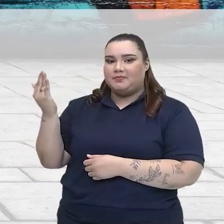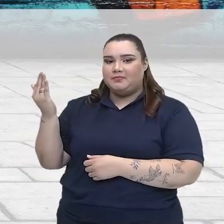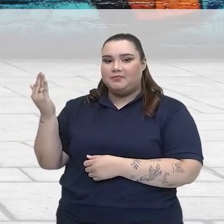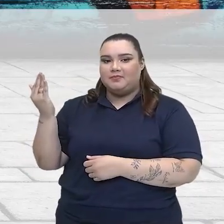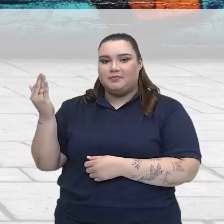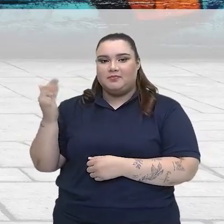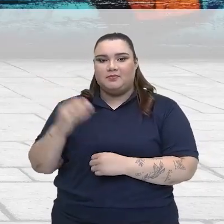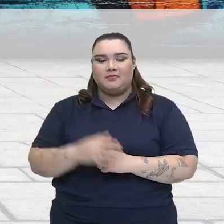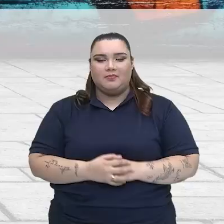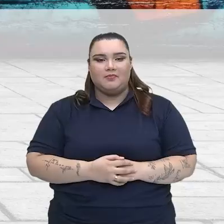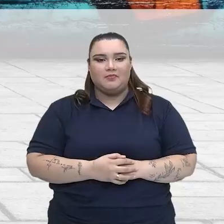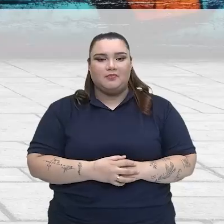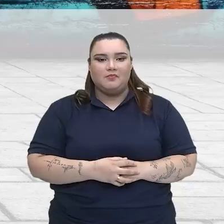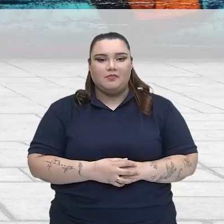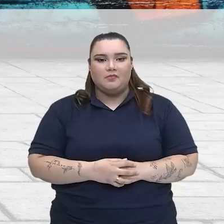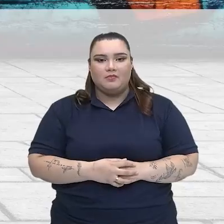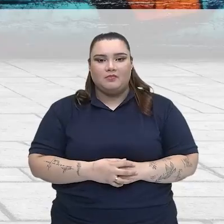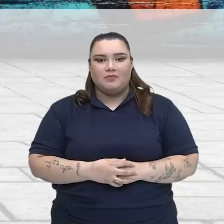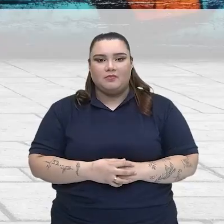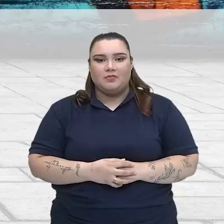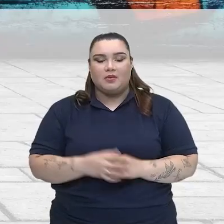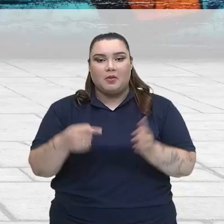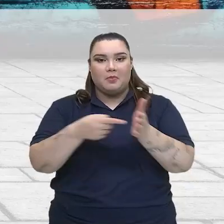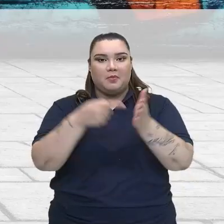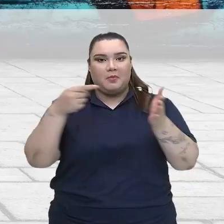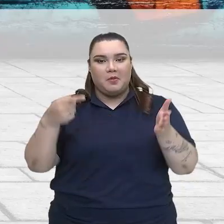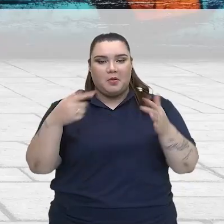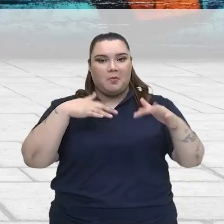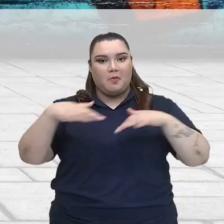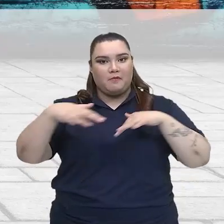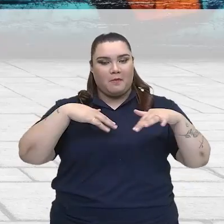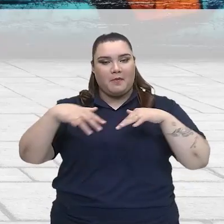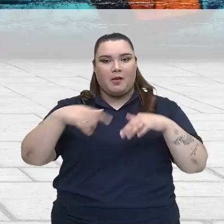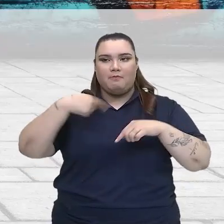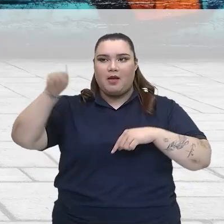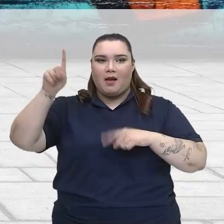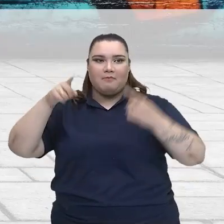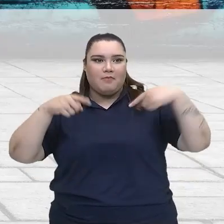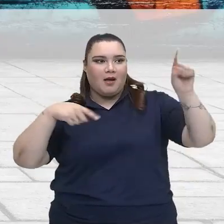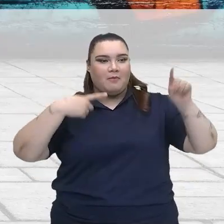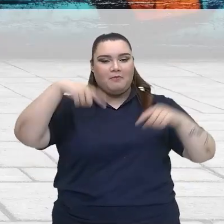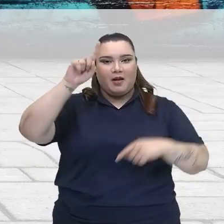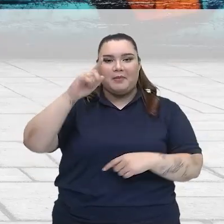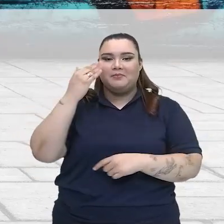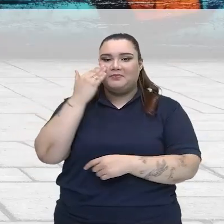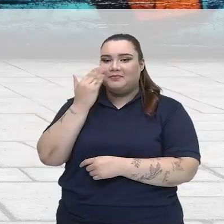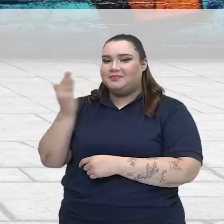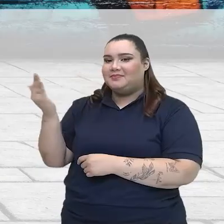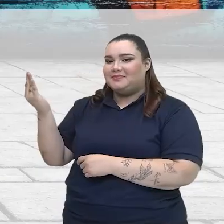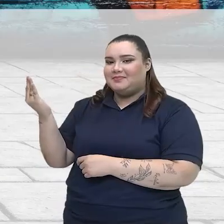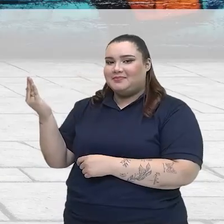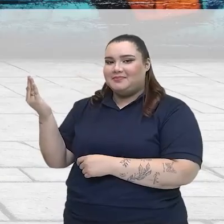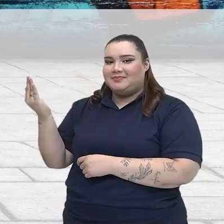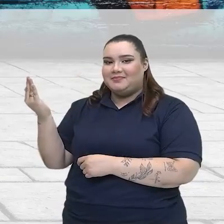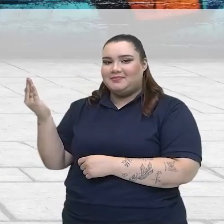Vamos começar a apontar. Vou contar 7, 8, você vai apontar para qualquer